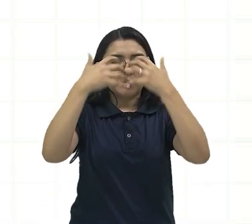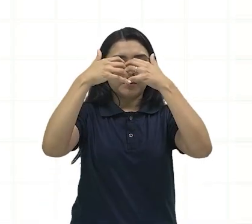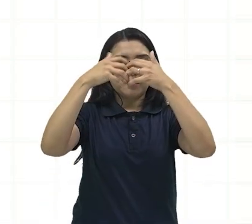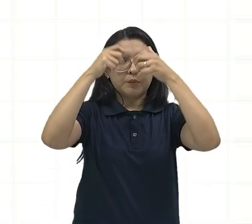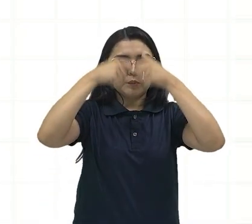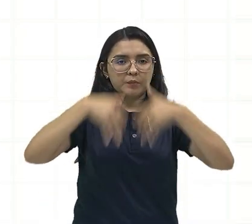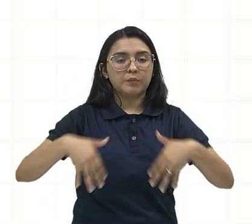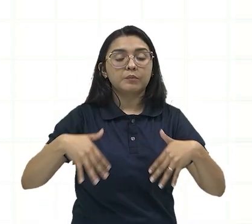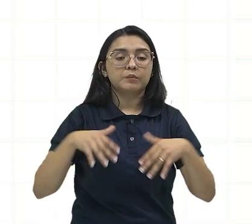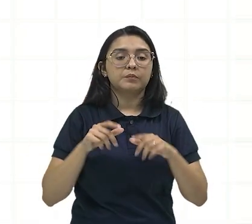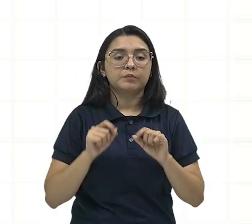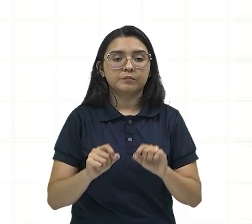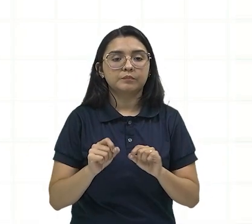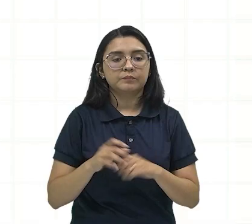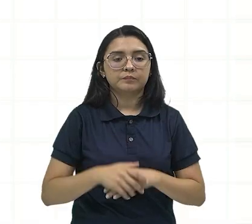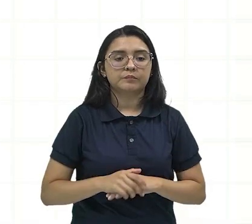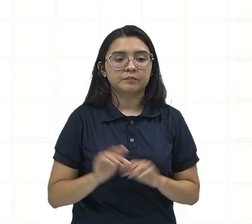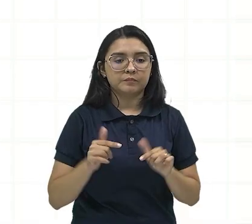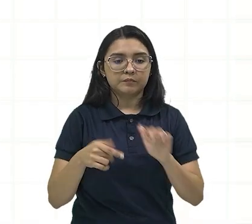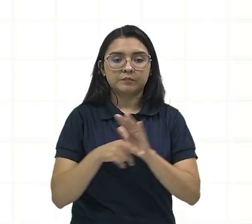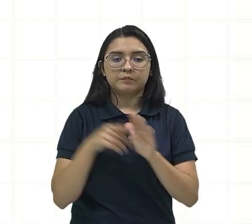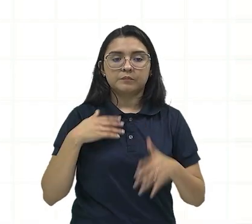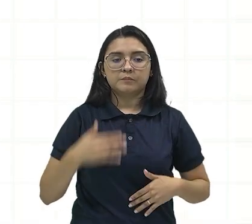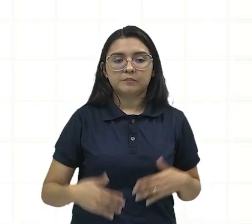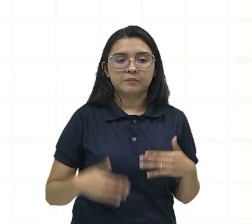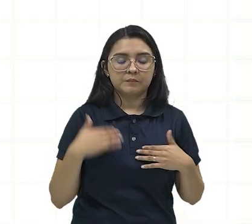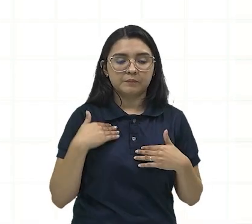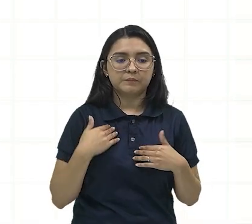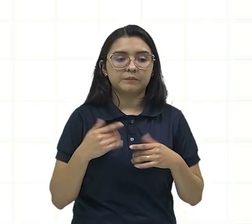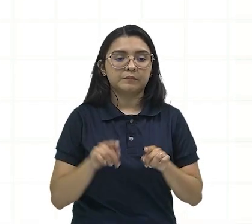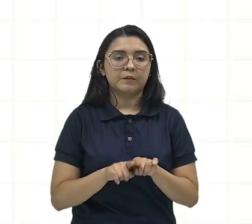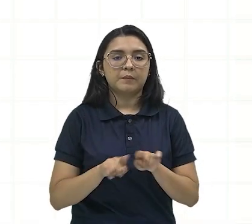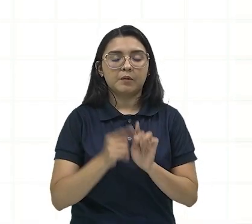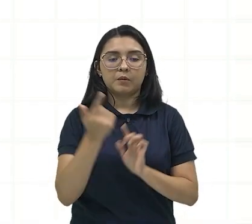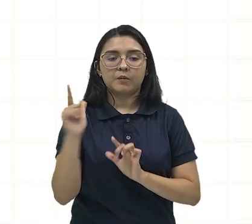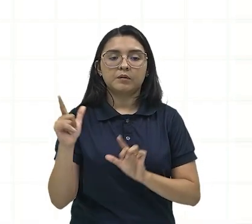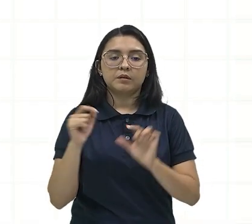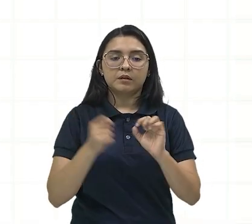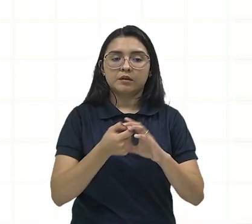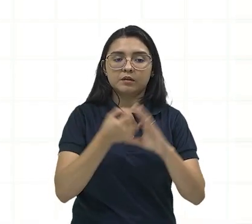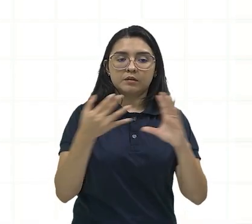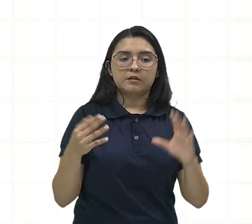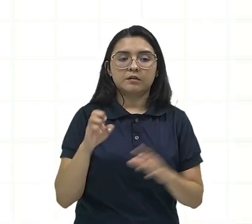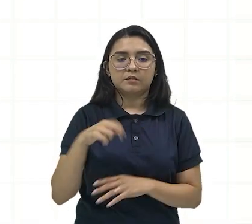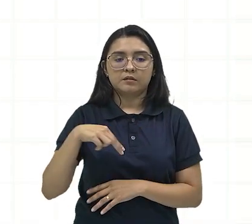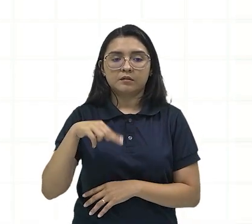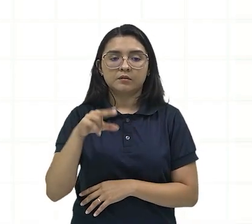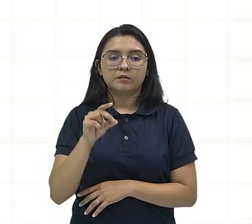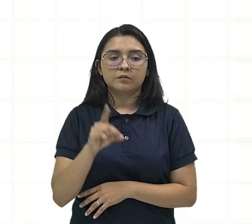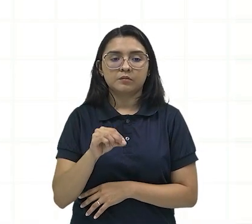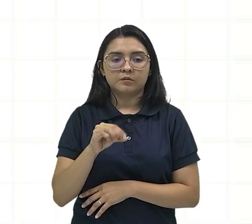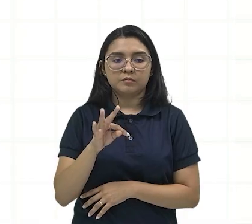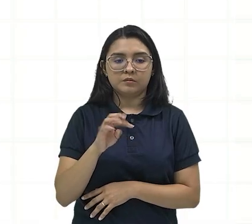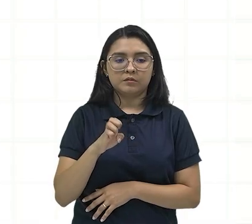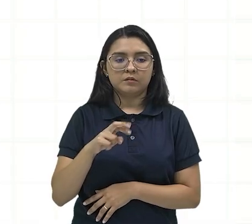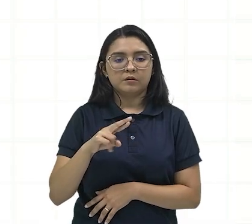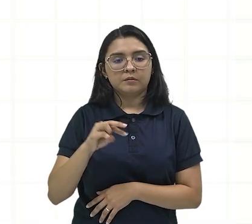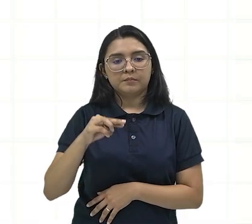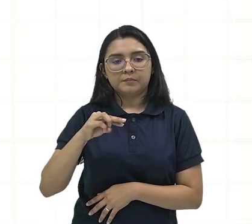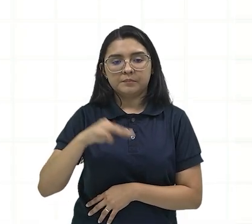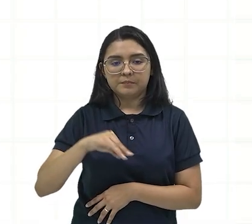ações, todas as atividades do corpo, tá? Uma outra característica é a endotermia, que é